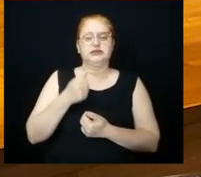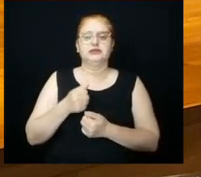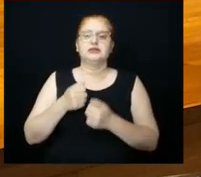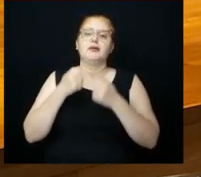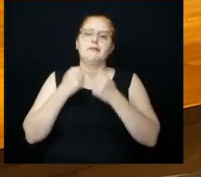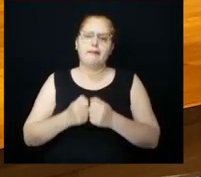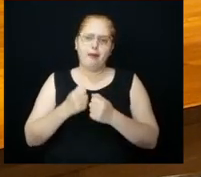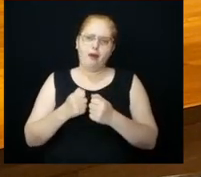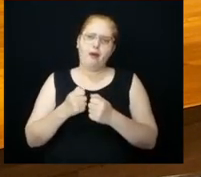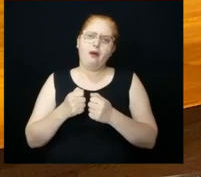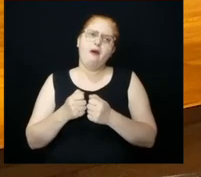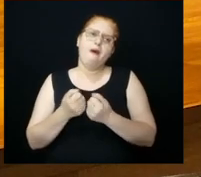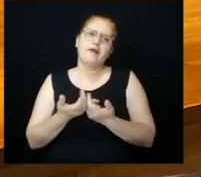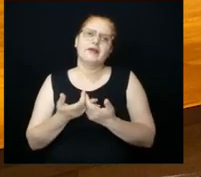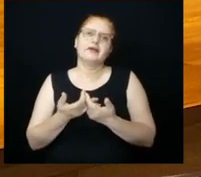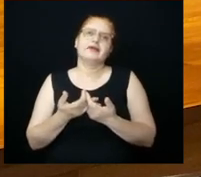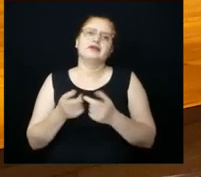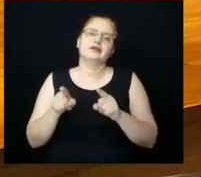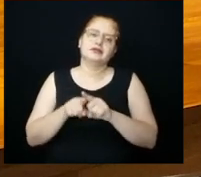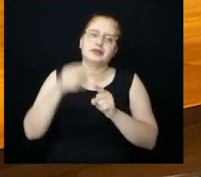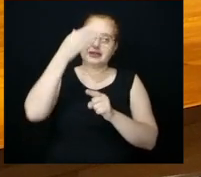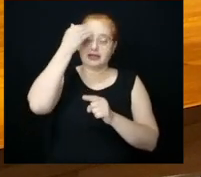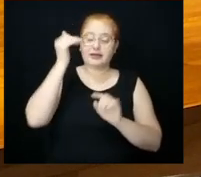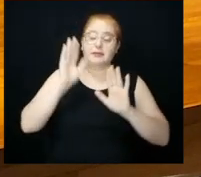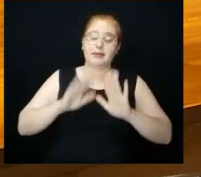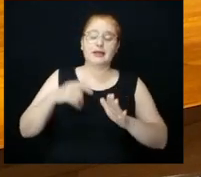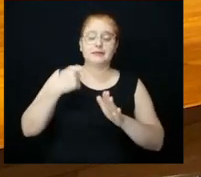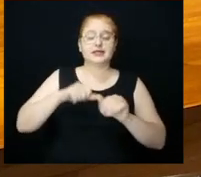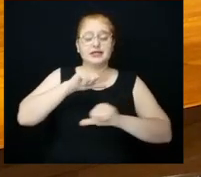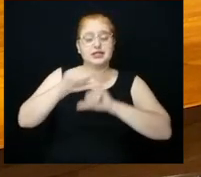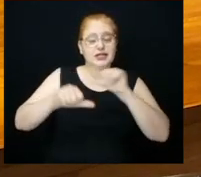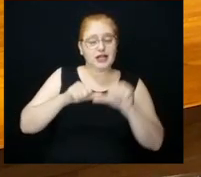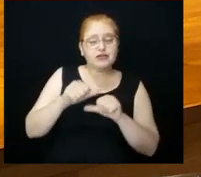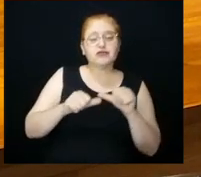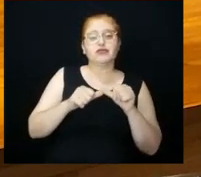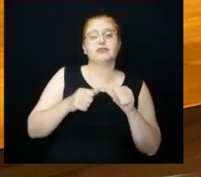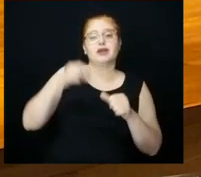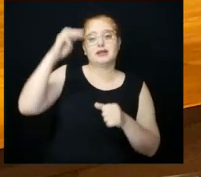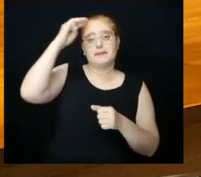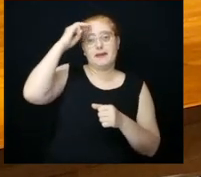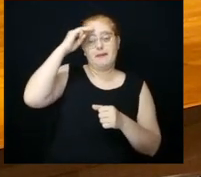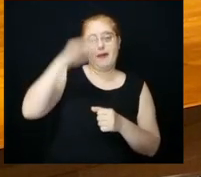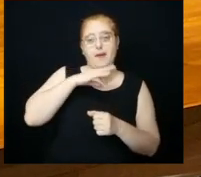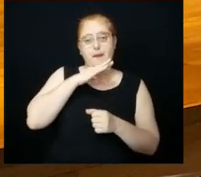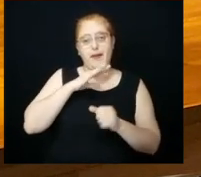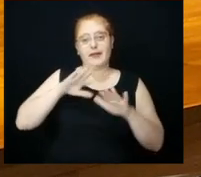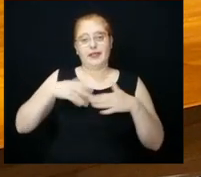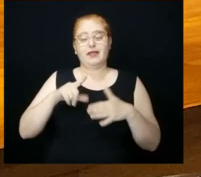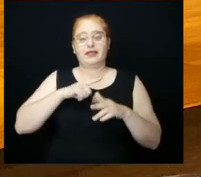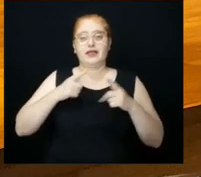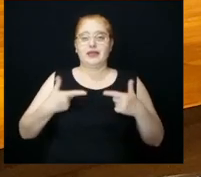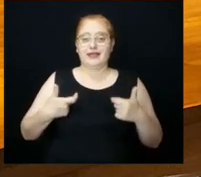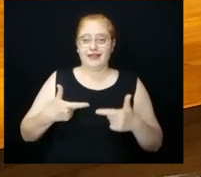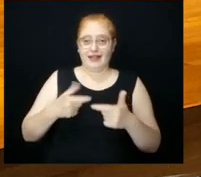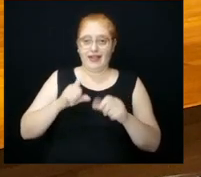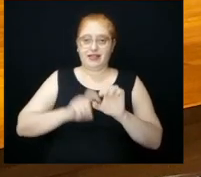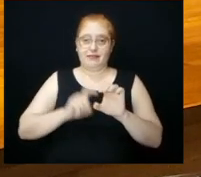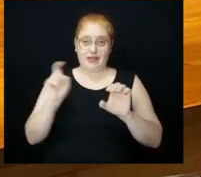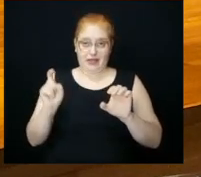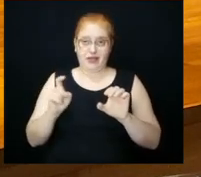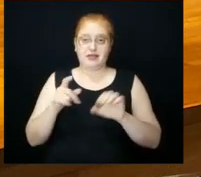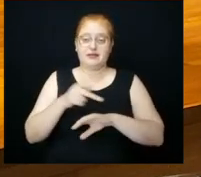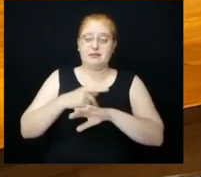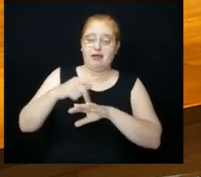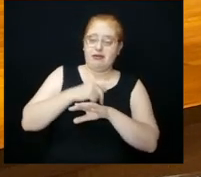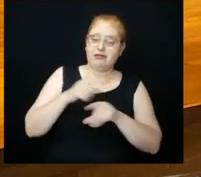esquecer, você tem que saber lidar com isso, né, transformar isso. Então, a gente vai ter assim, a guerra de independência, né,